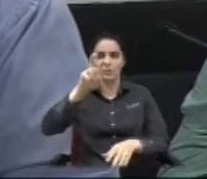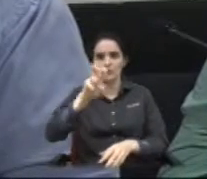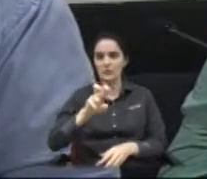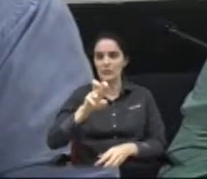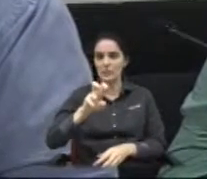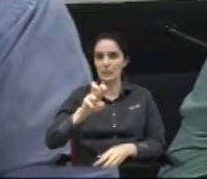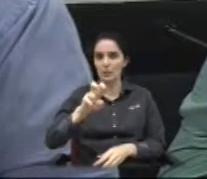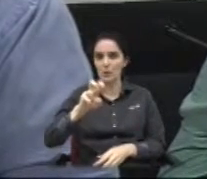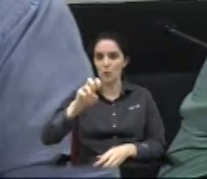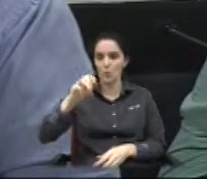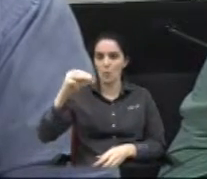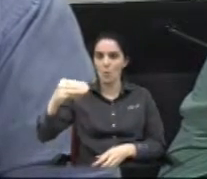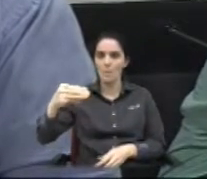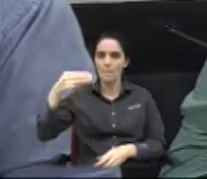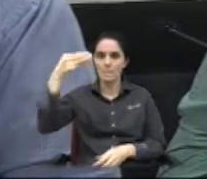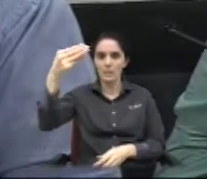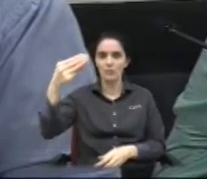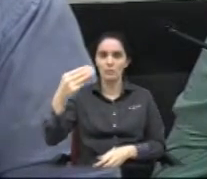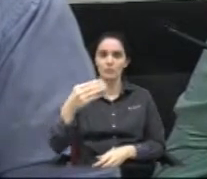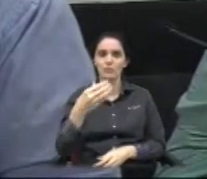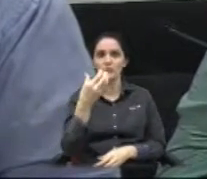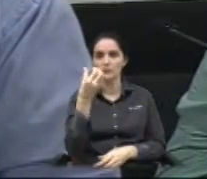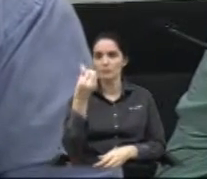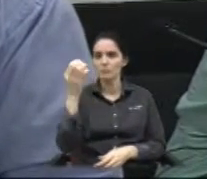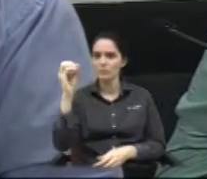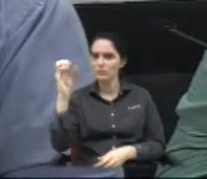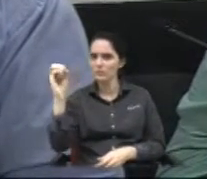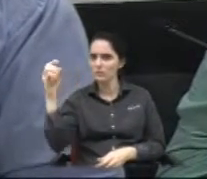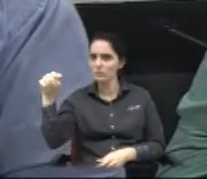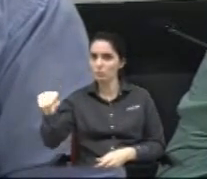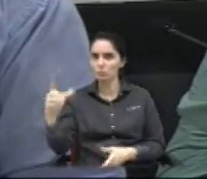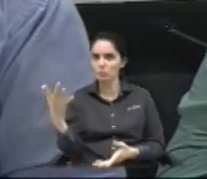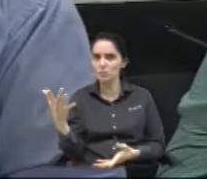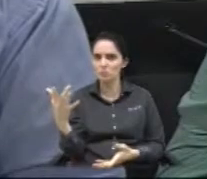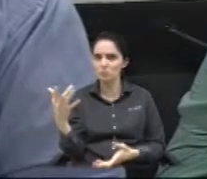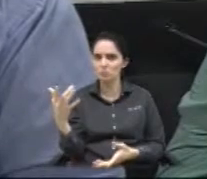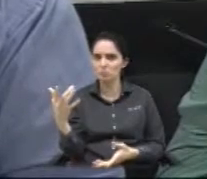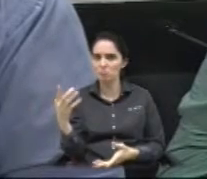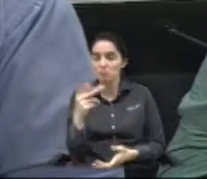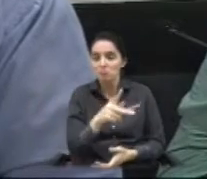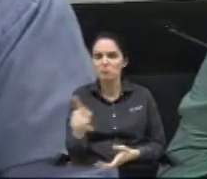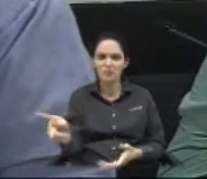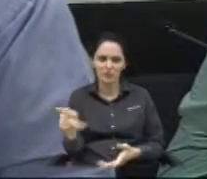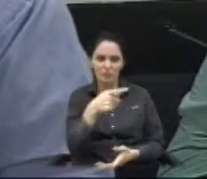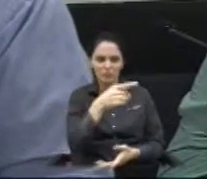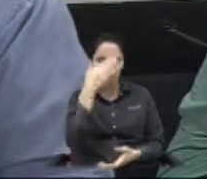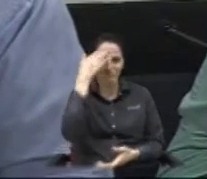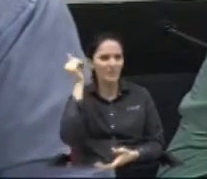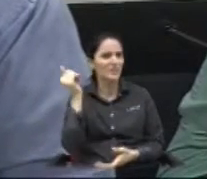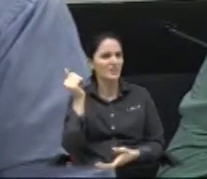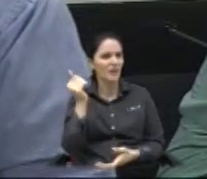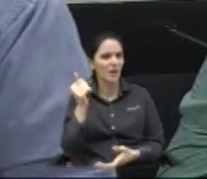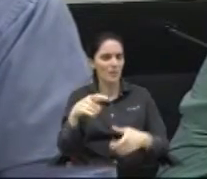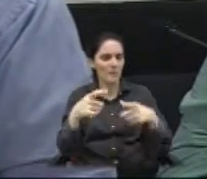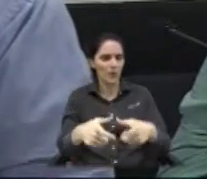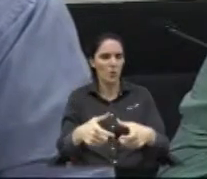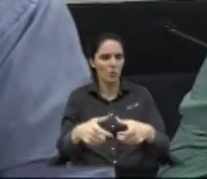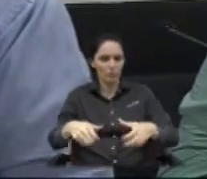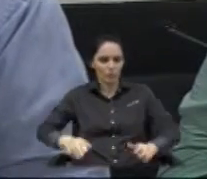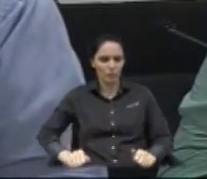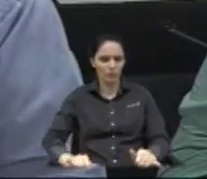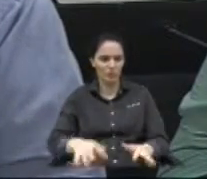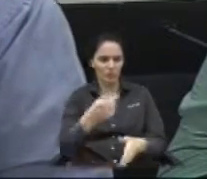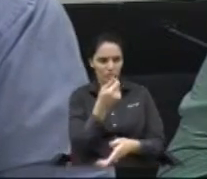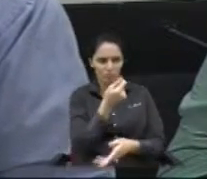5.600.000 com sinalização aqui na cidade. O senhor sabe onde foi gasto? Então, que seja tirado